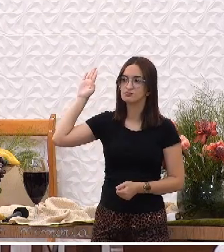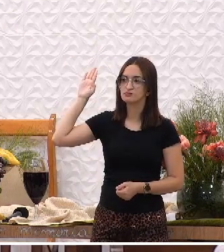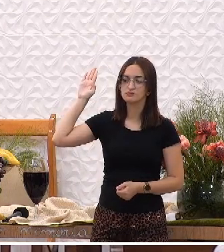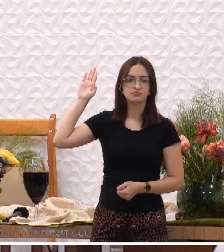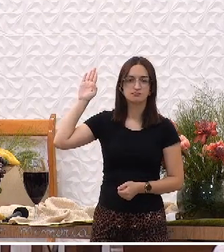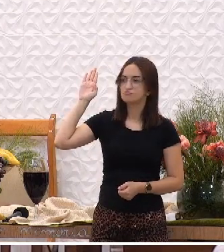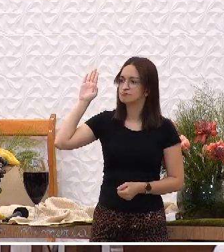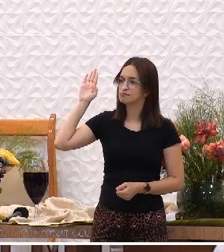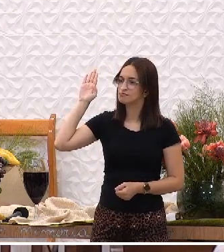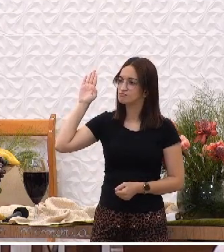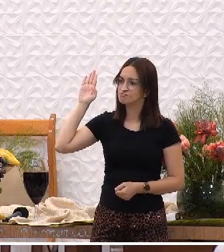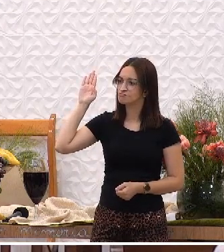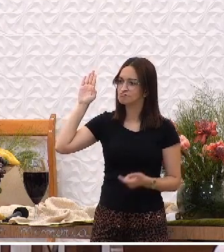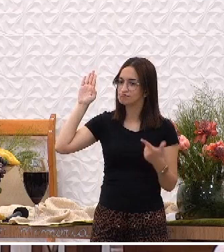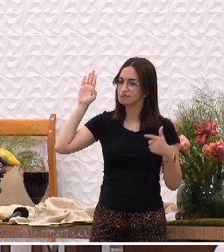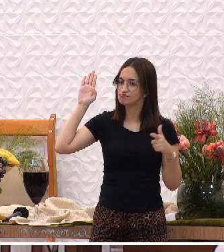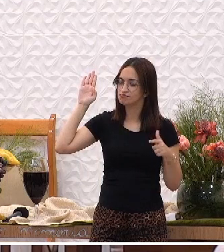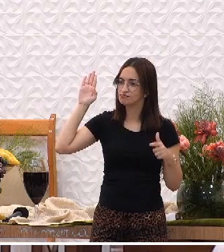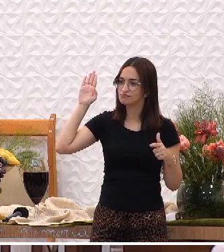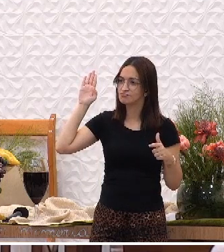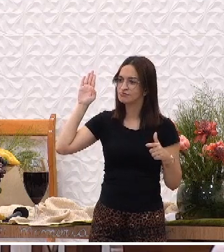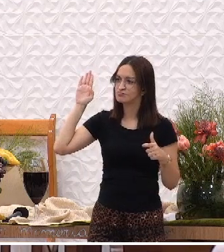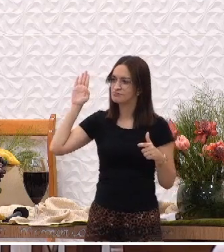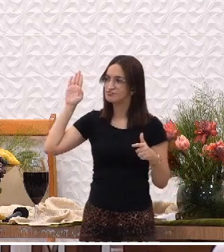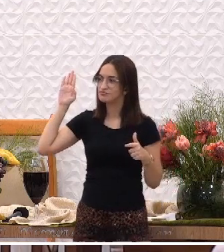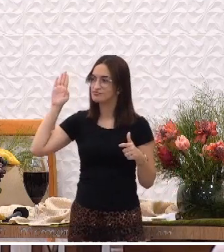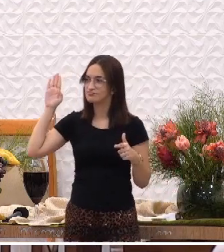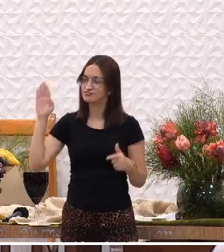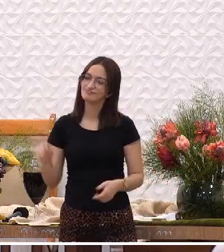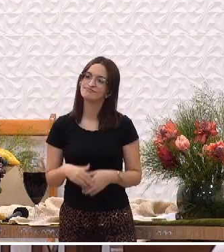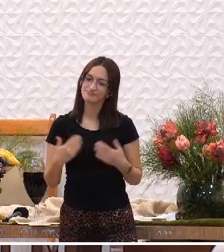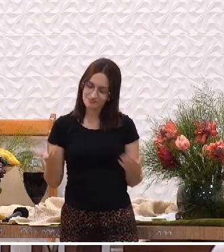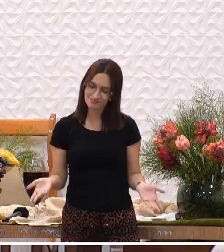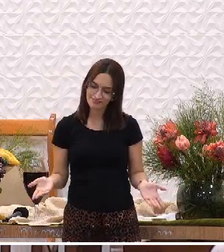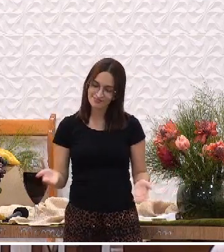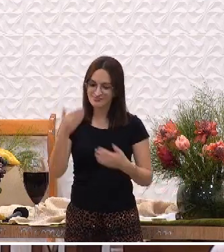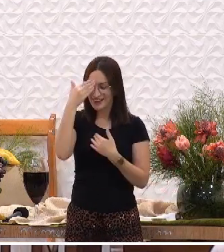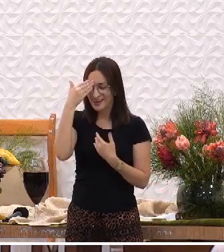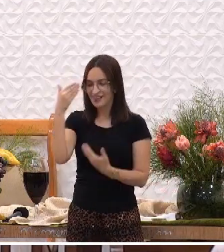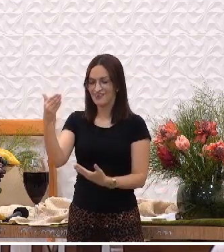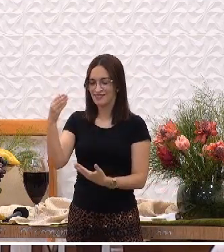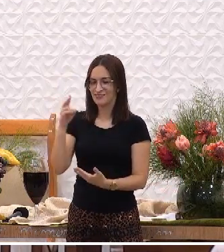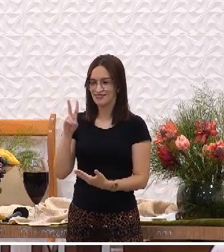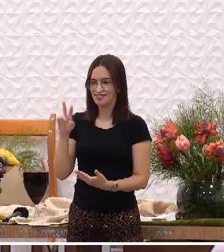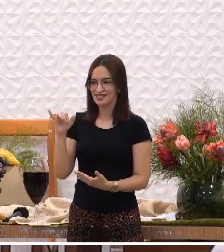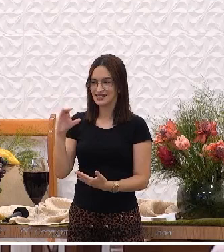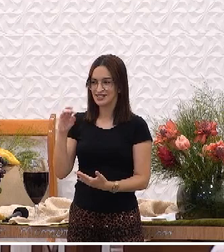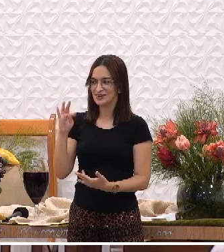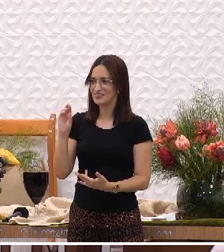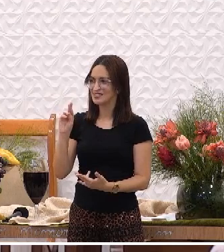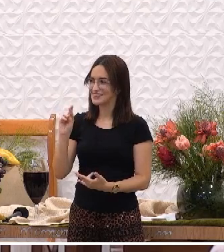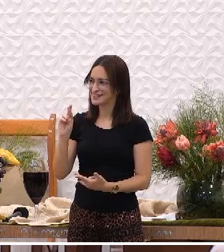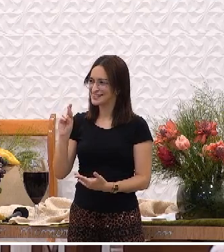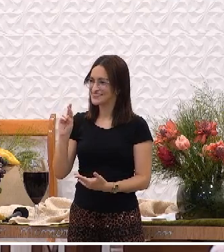Não? Quer comentar alguma coisa aí? Então, é isso, pessoal. Agradeço ao Vitor. Que Deus continue a